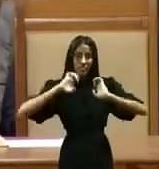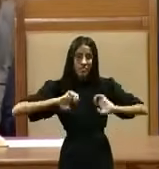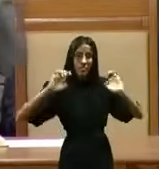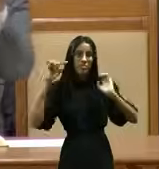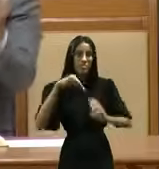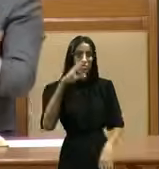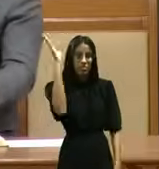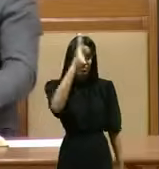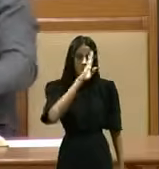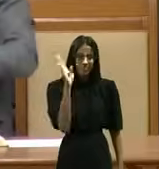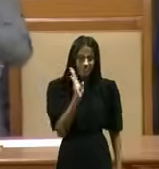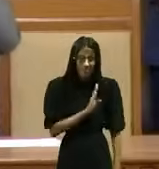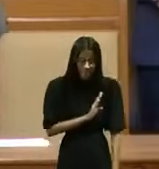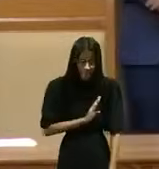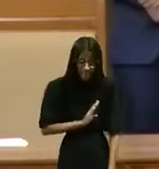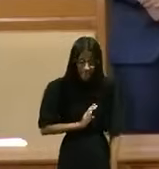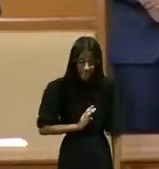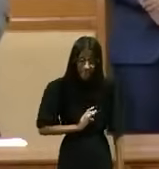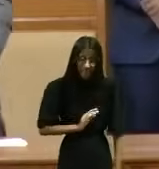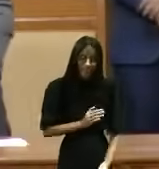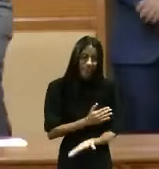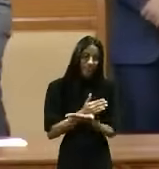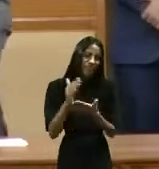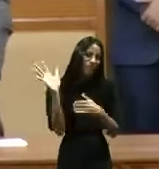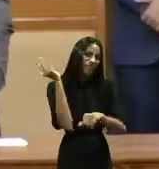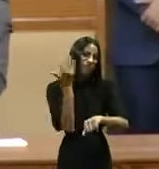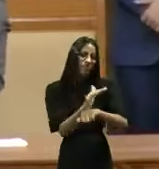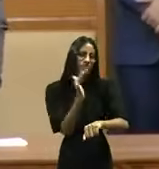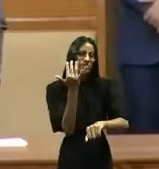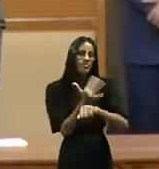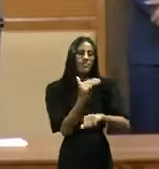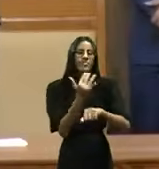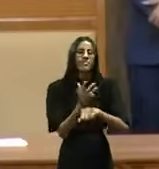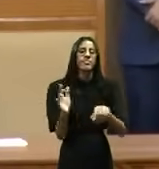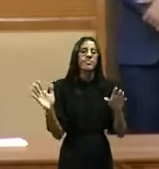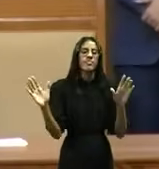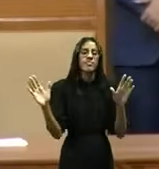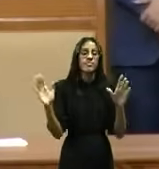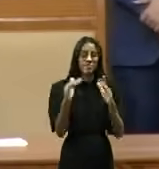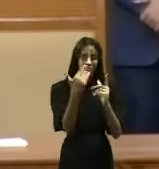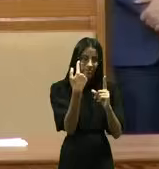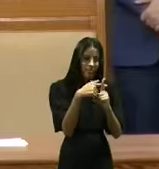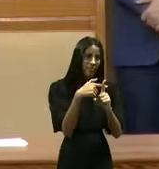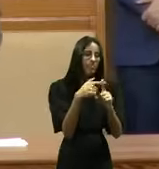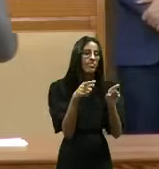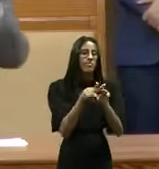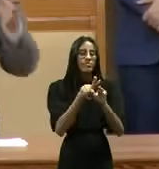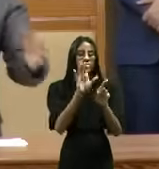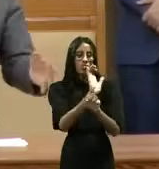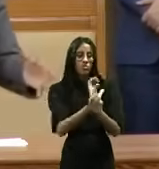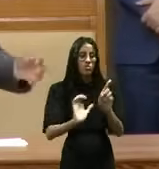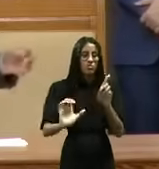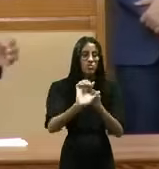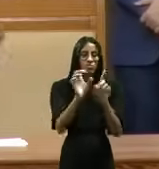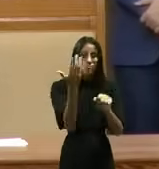e aí eles começaram a Se congregar participavam dos cultos da Igreja Só que a igreja na qual ele estava se congregando ela